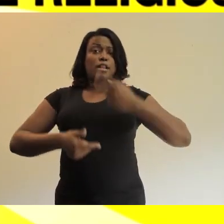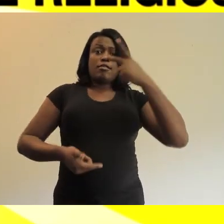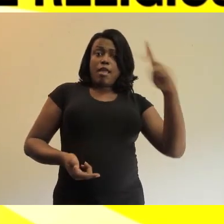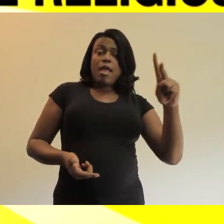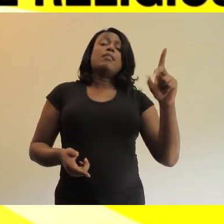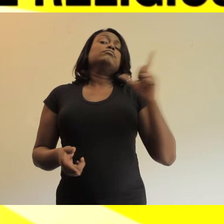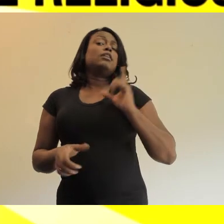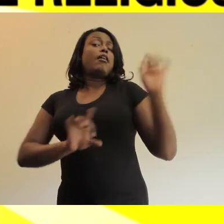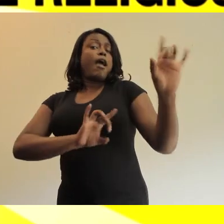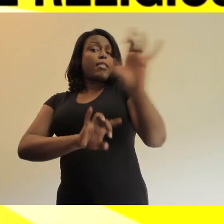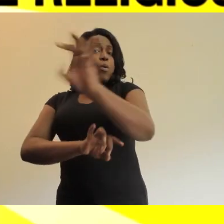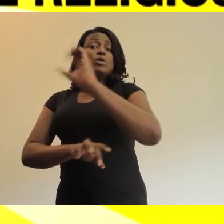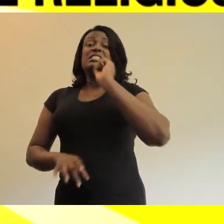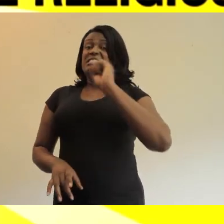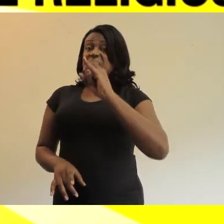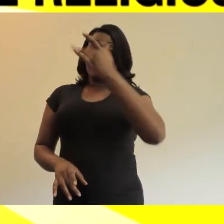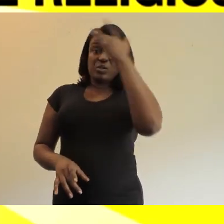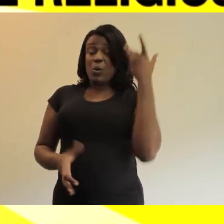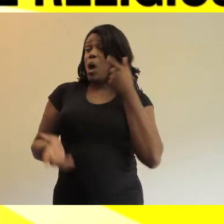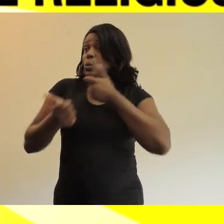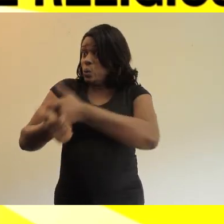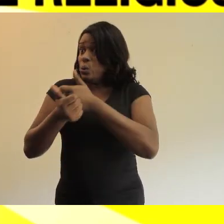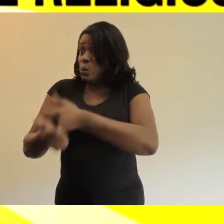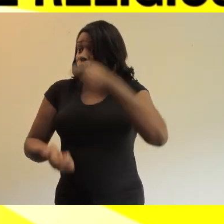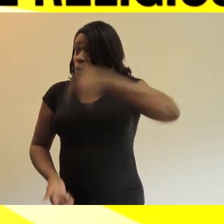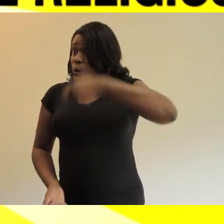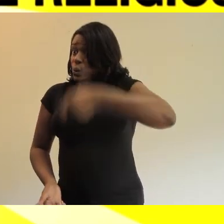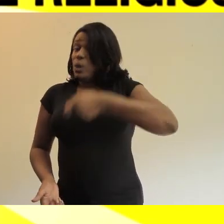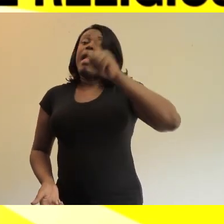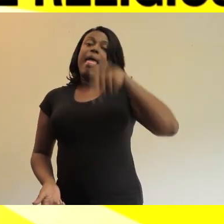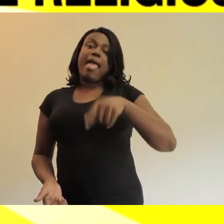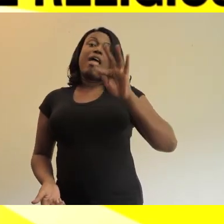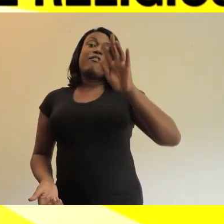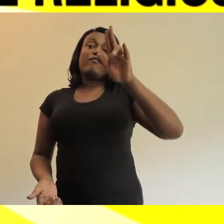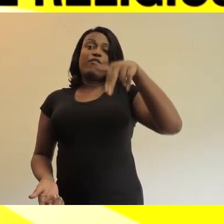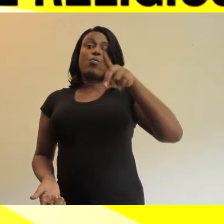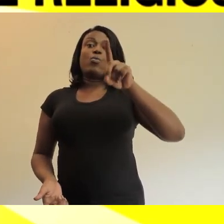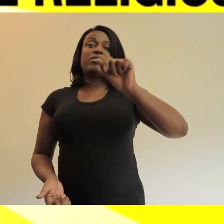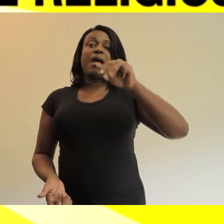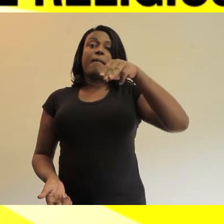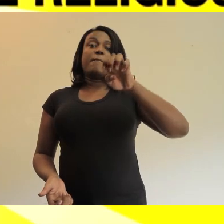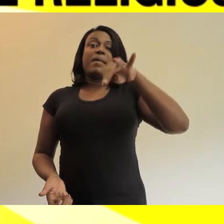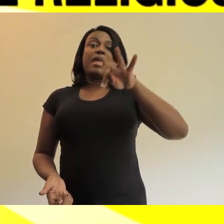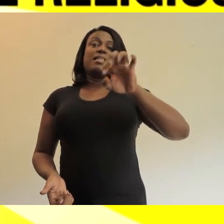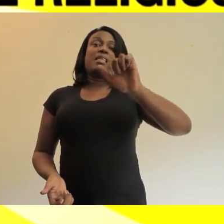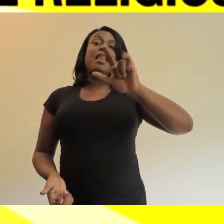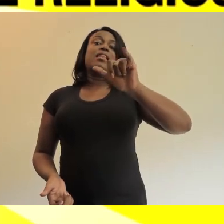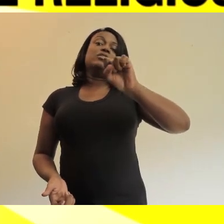sua religião em detrimento da outra nós temos o fundamentalismo o crente fundamentalista é aquele que